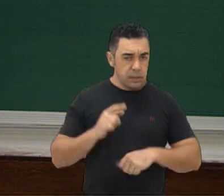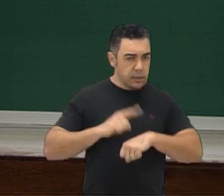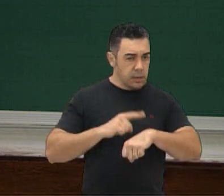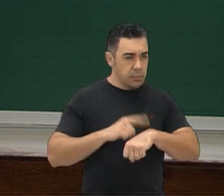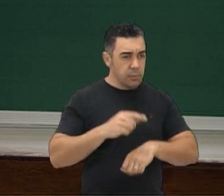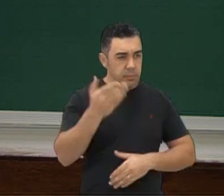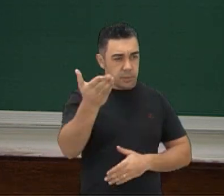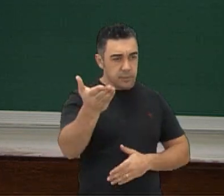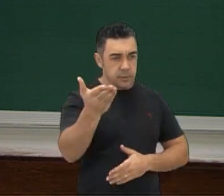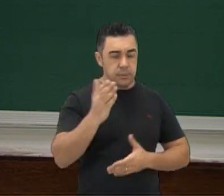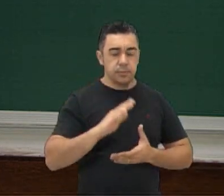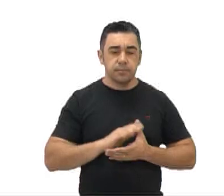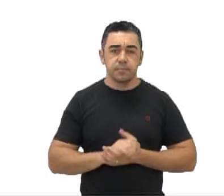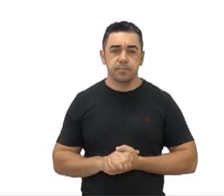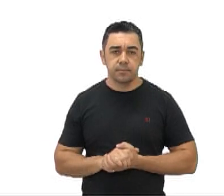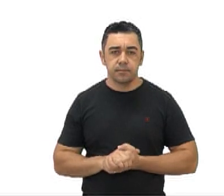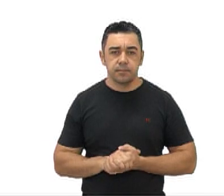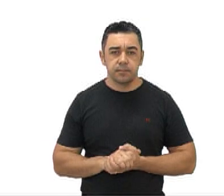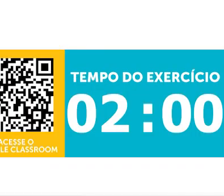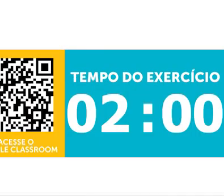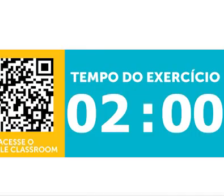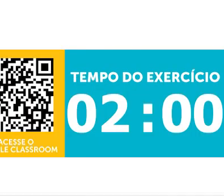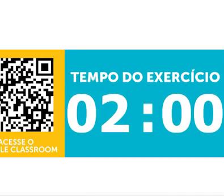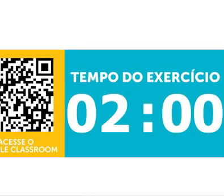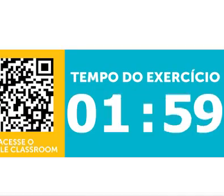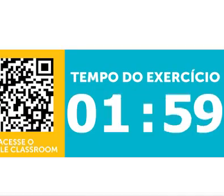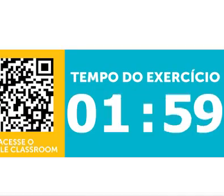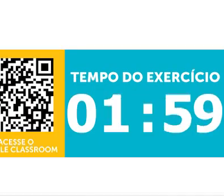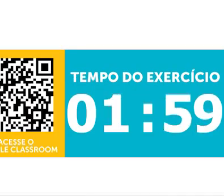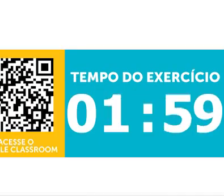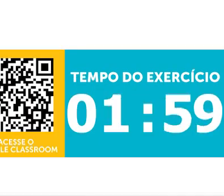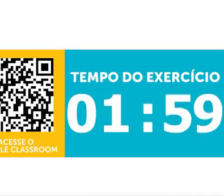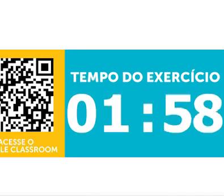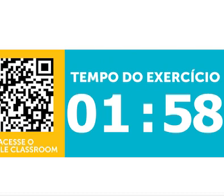tempo para vocês identificarem a expressão.